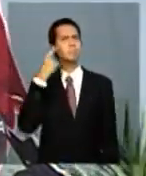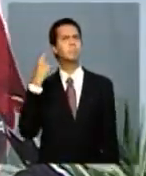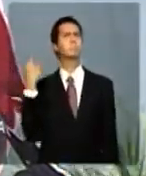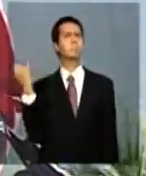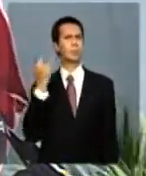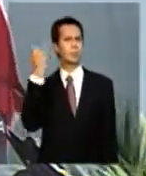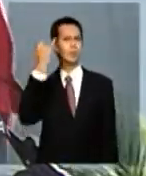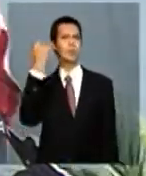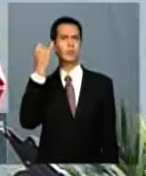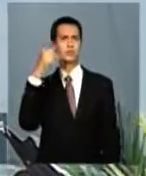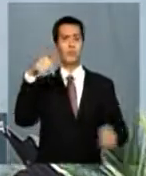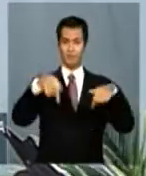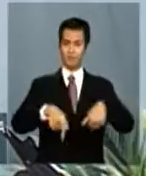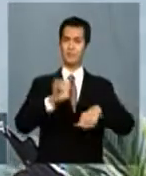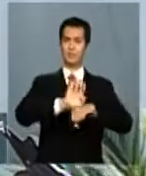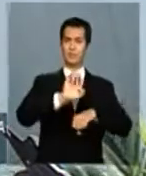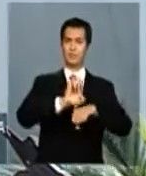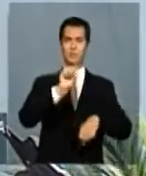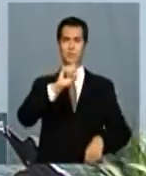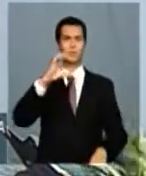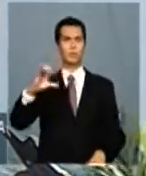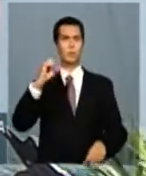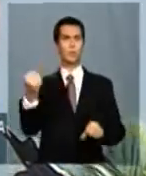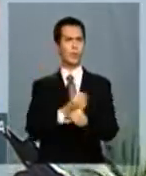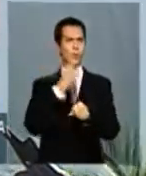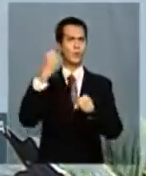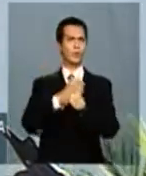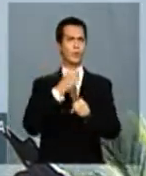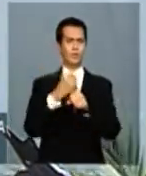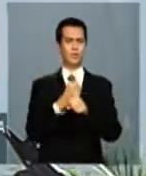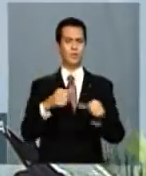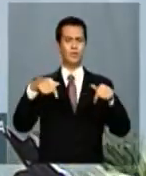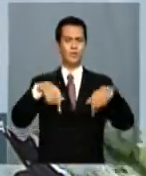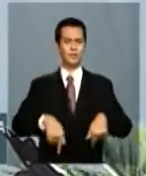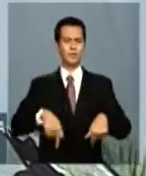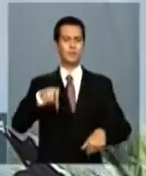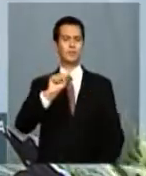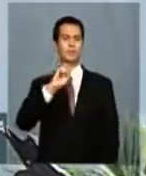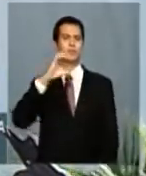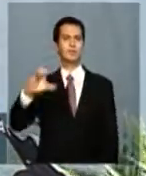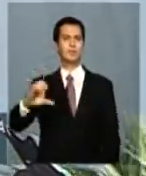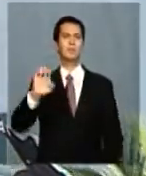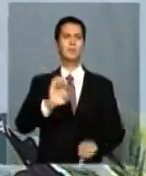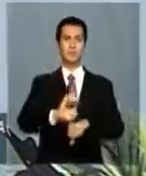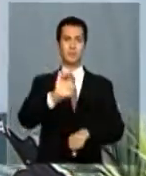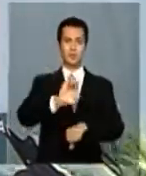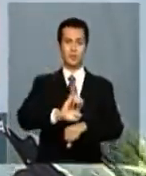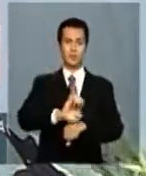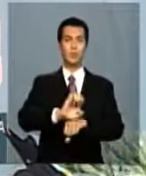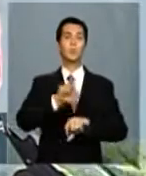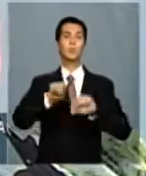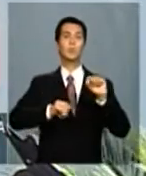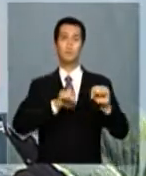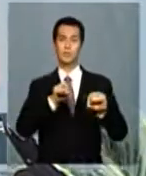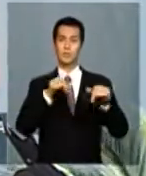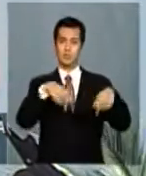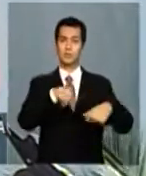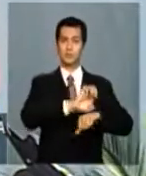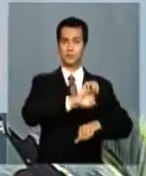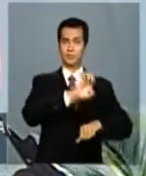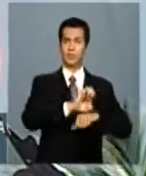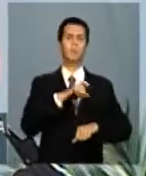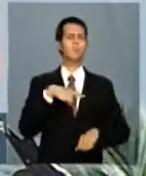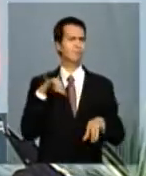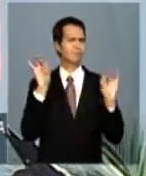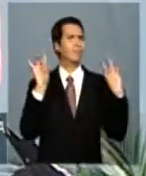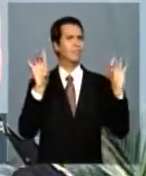de infraestrutura aqui no estado. O estado de Santa Catarina é um daqueles estados